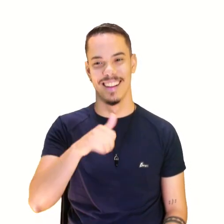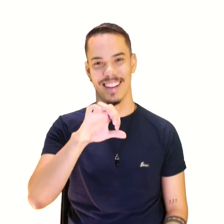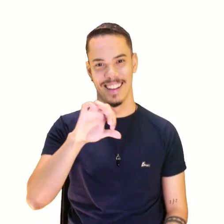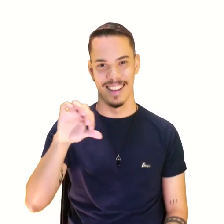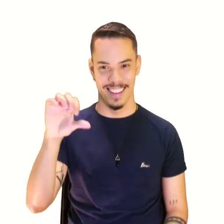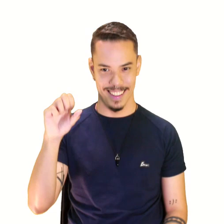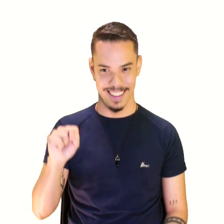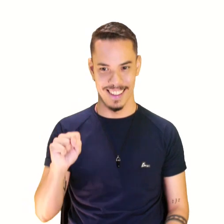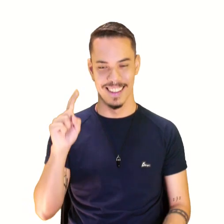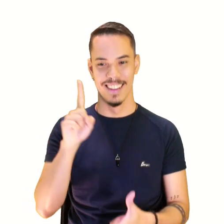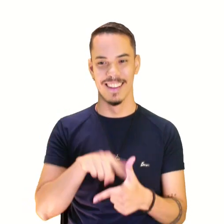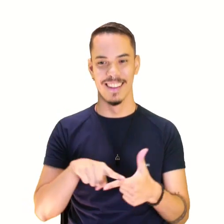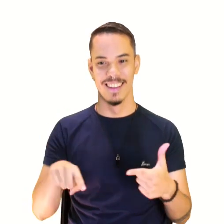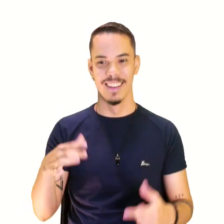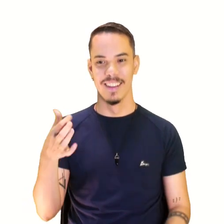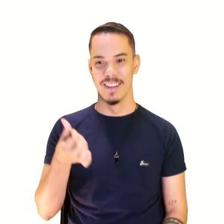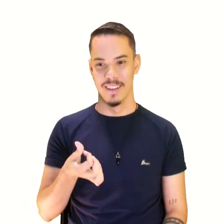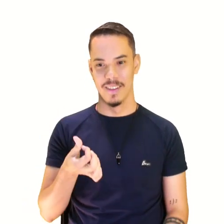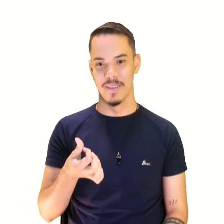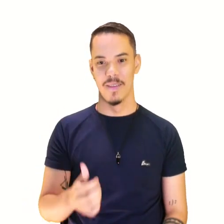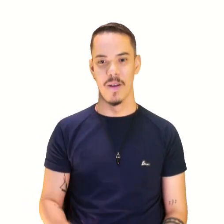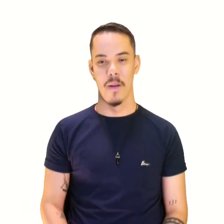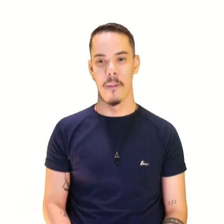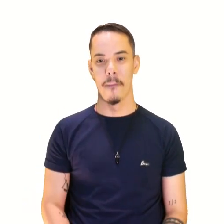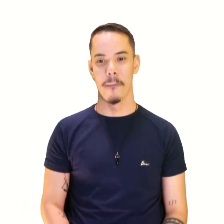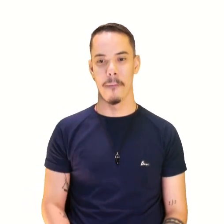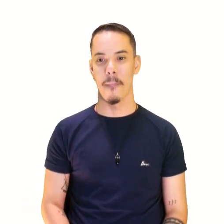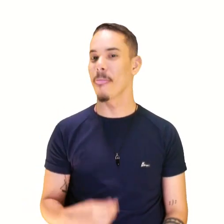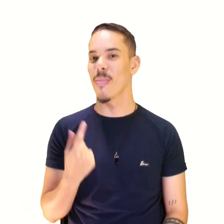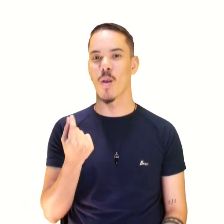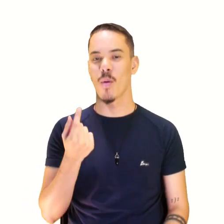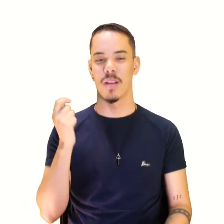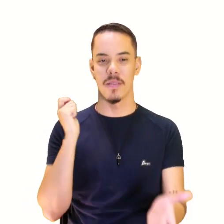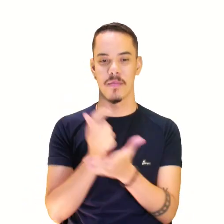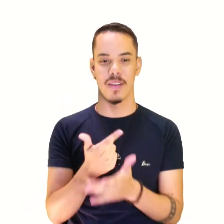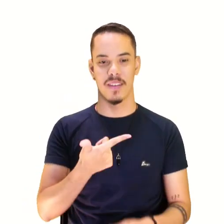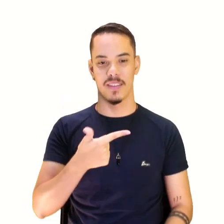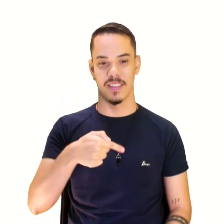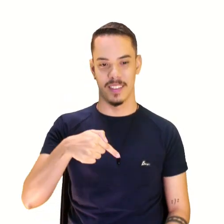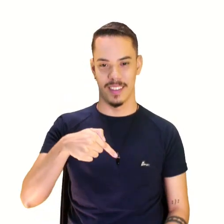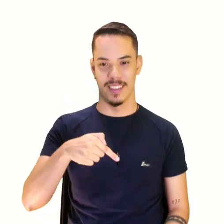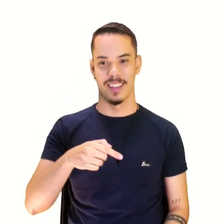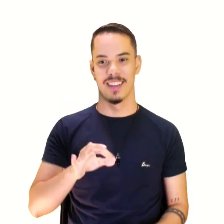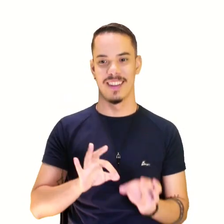1998 dividido por 6. Então, quanto eu vou pagar por 27 metros?